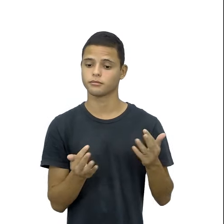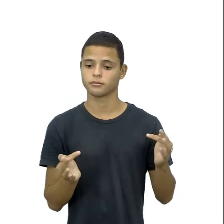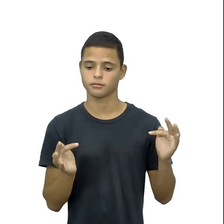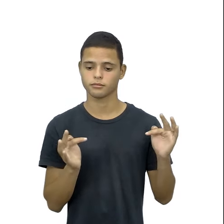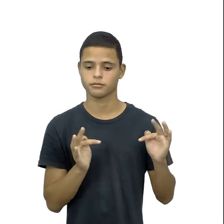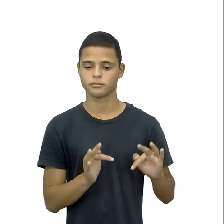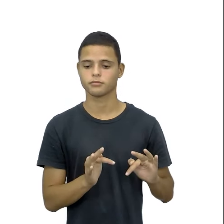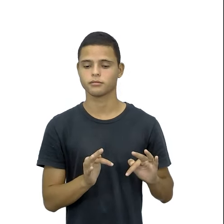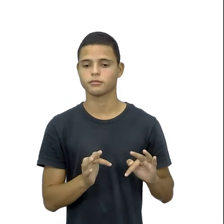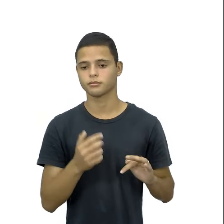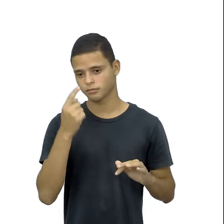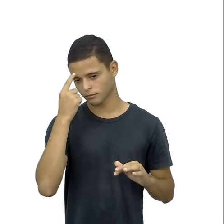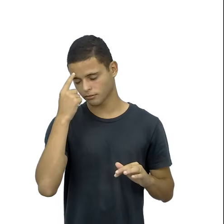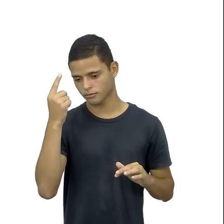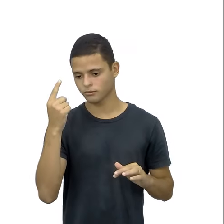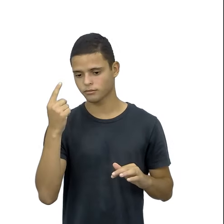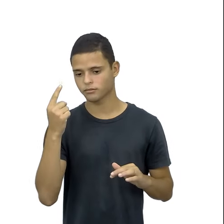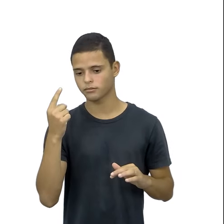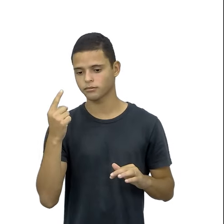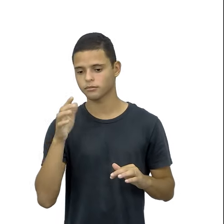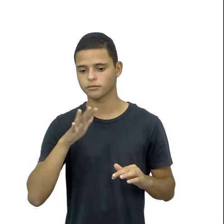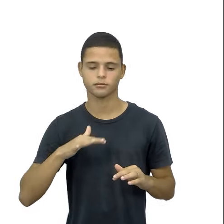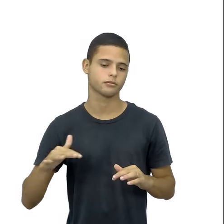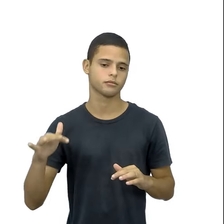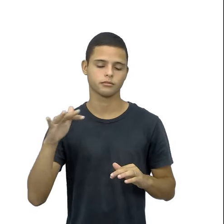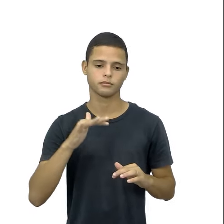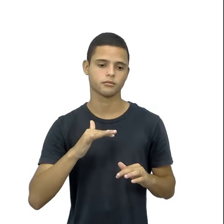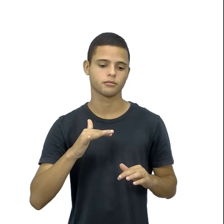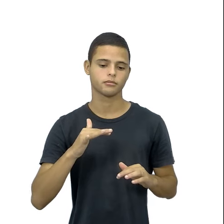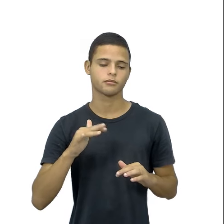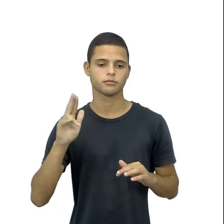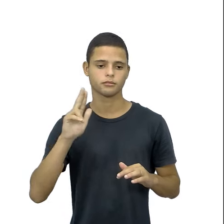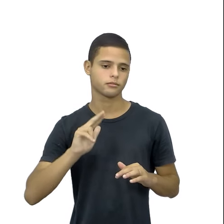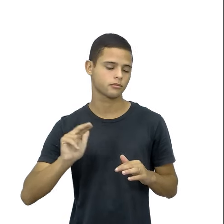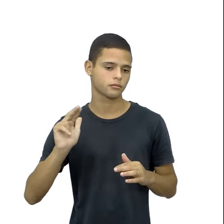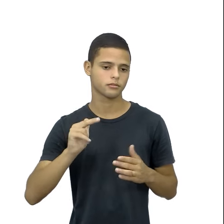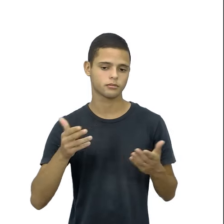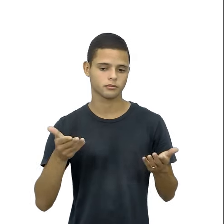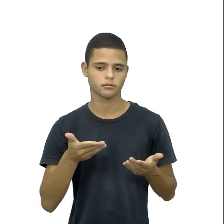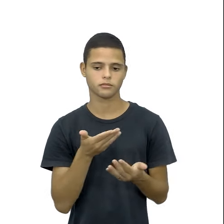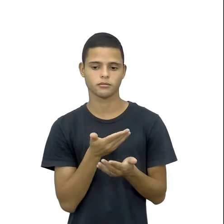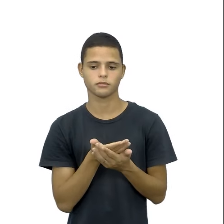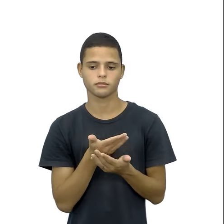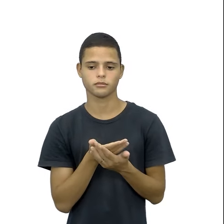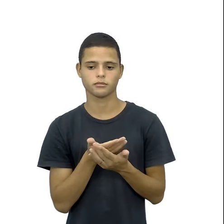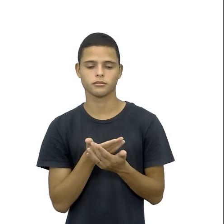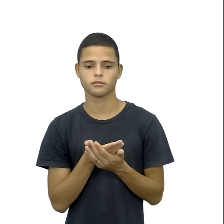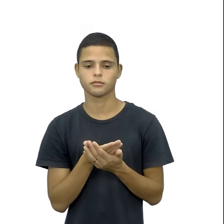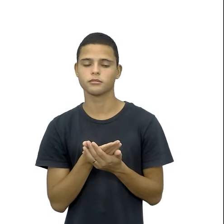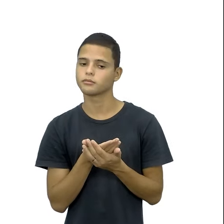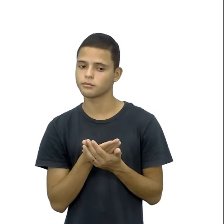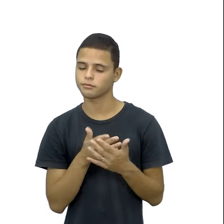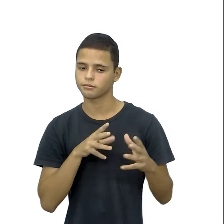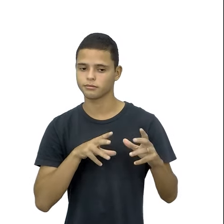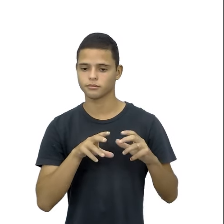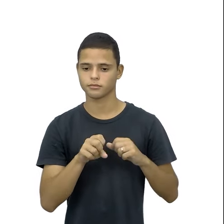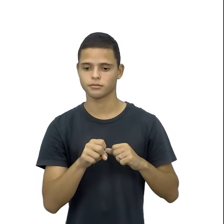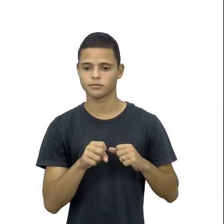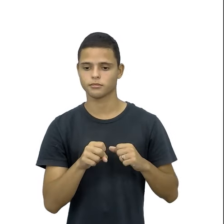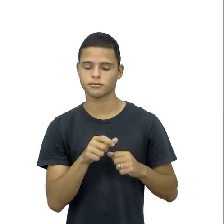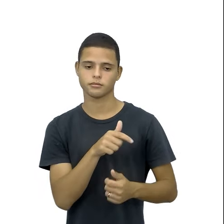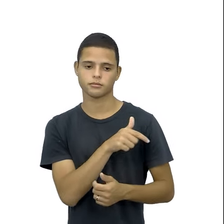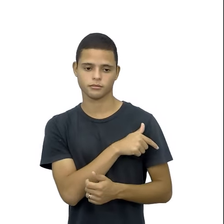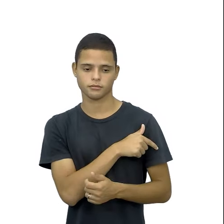finalizando e vamos pensar ali tudo que foi trazido hoje aqui na nossa formação do